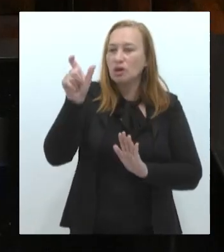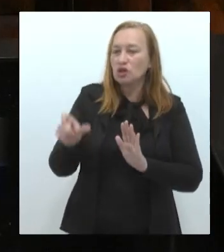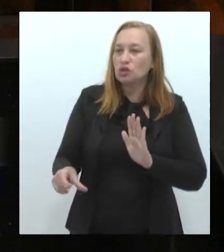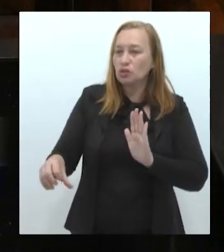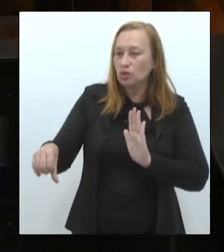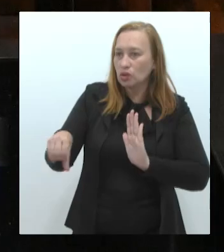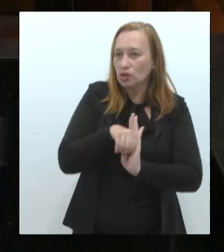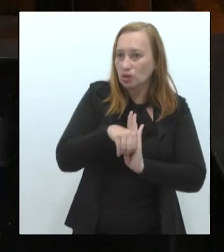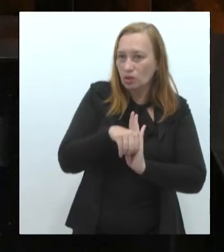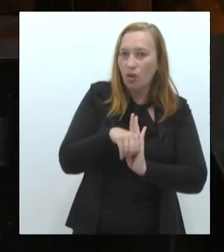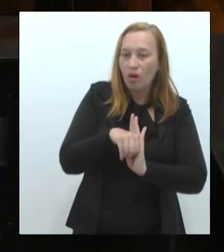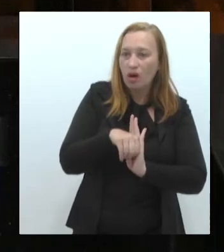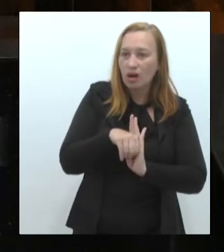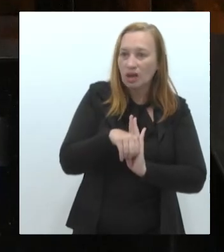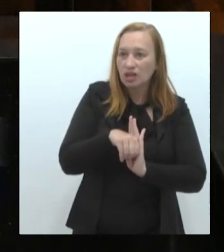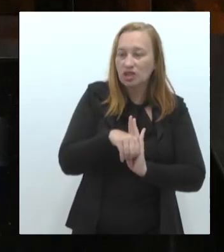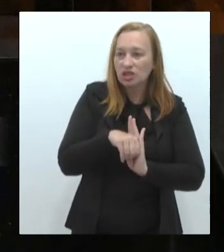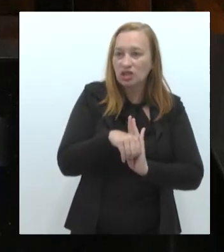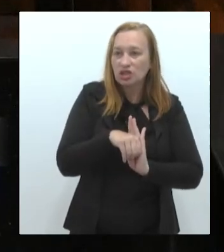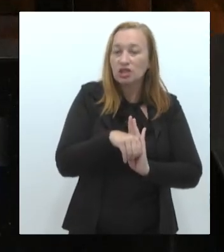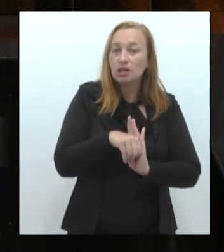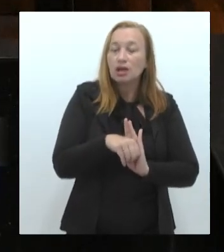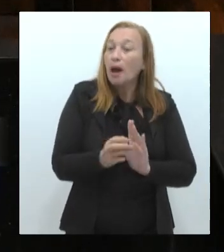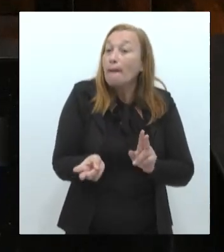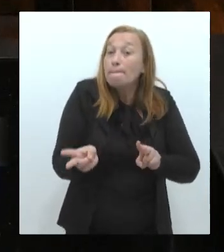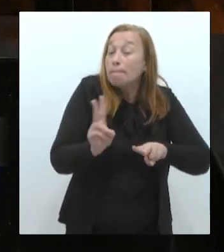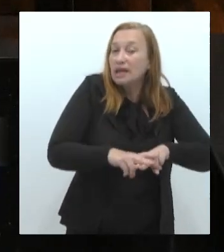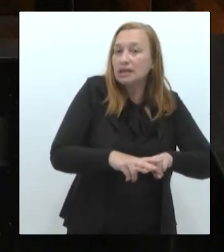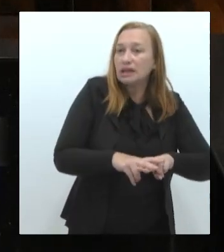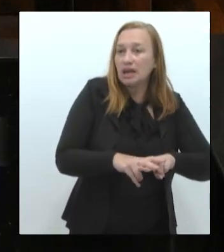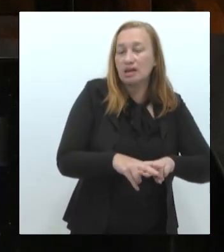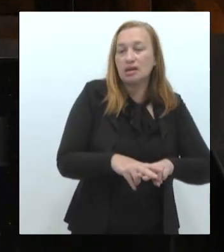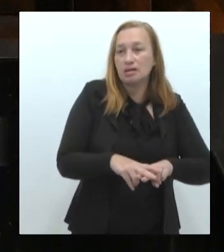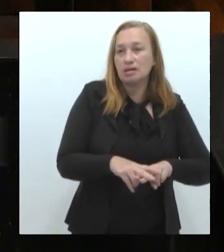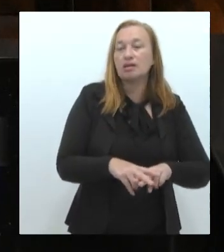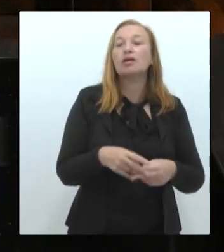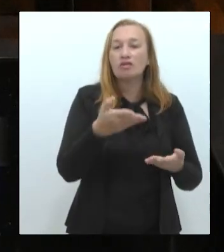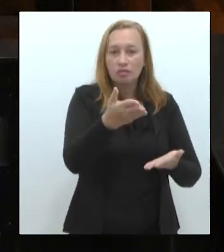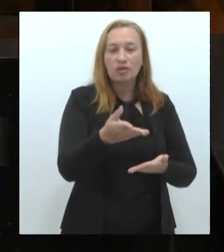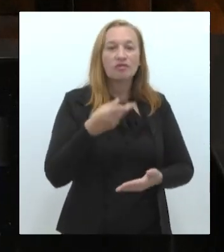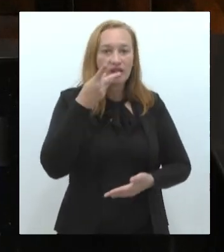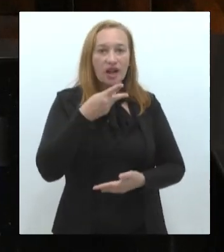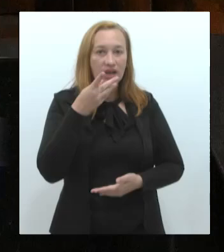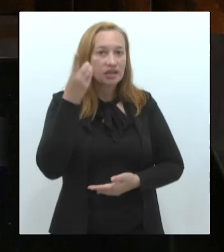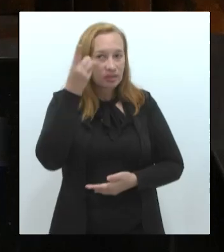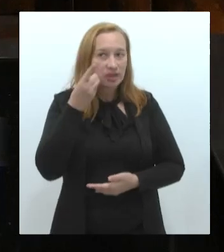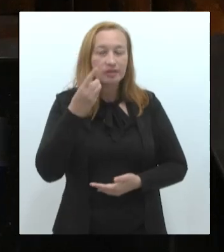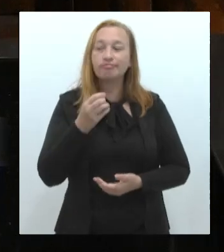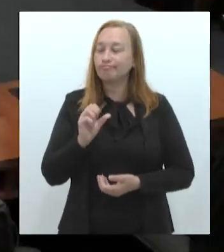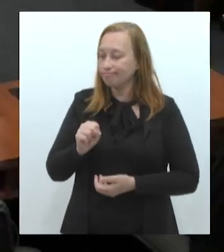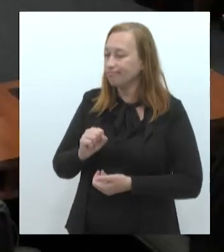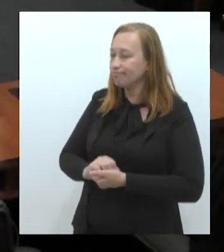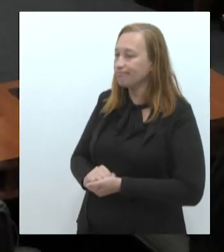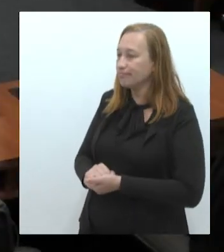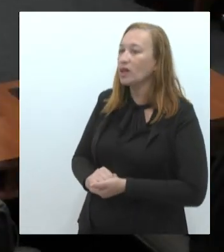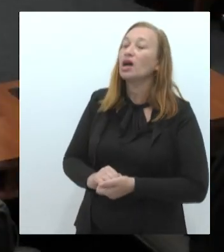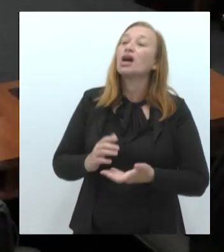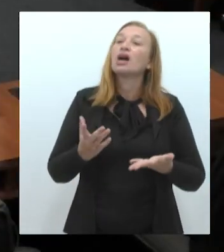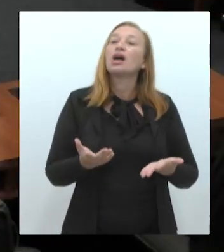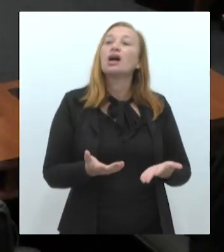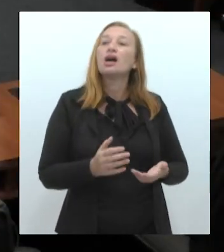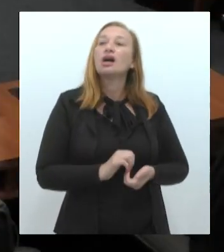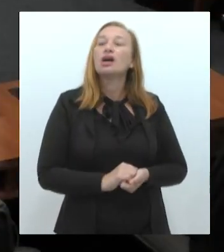que você prende um veículo ou uma moto de um trabalhador, está jogando aquele trabalhador no desemprego. Pois não, deputado? Vossa Excelência, me permite uma parte? Sim. Senhora